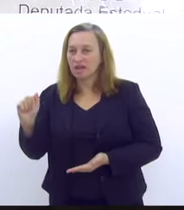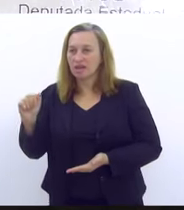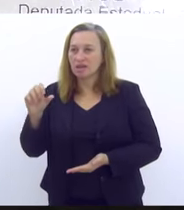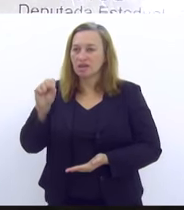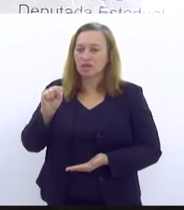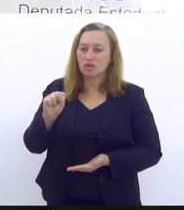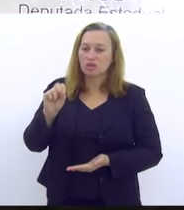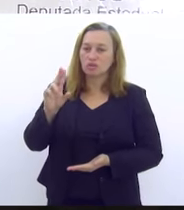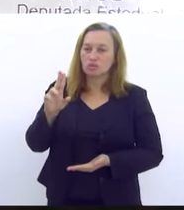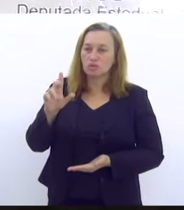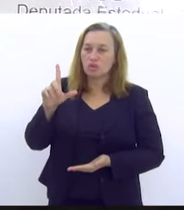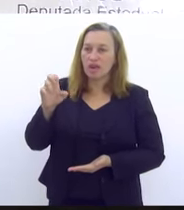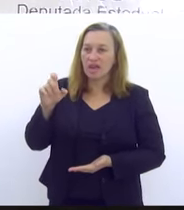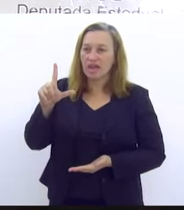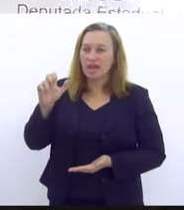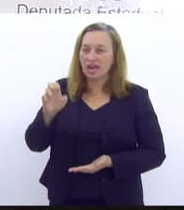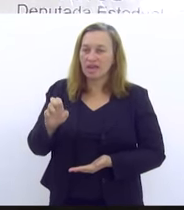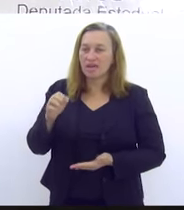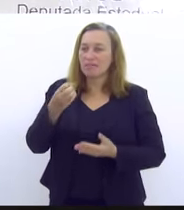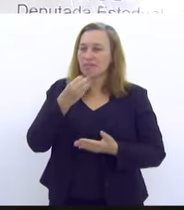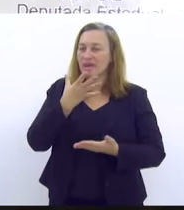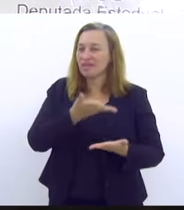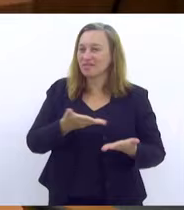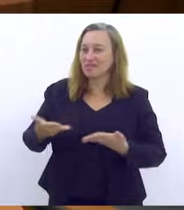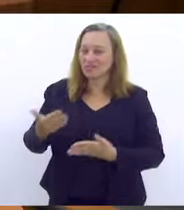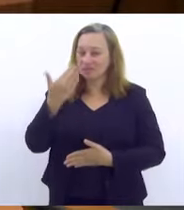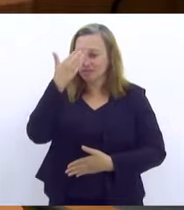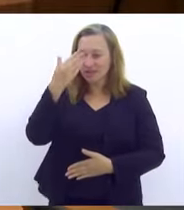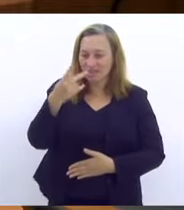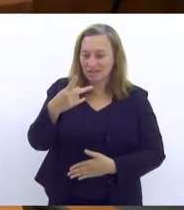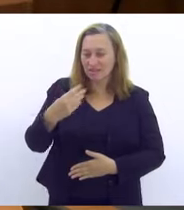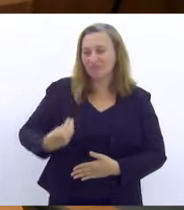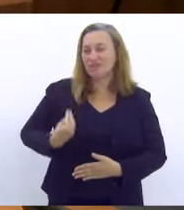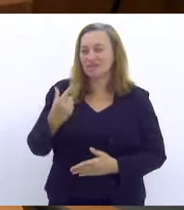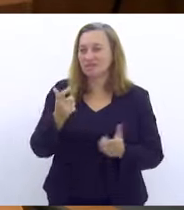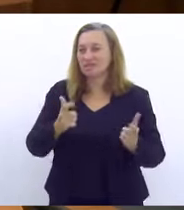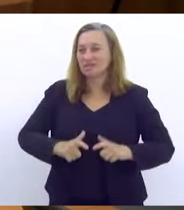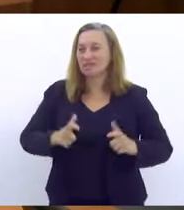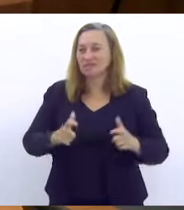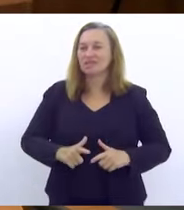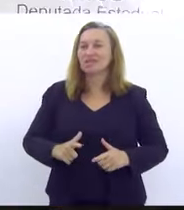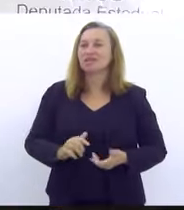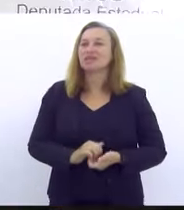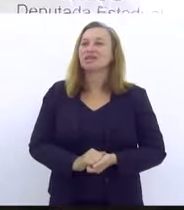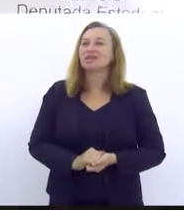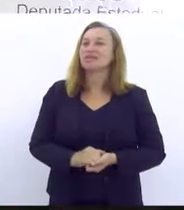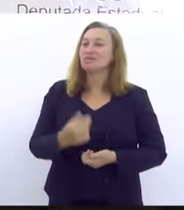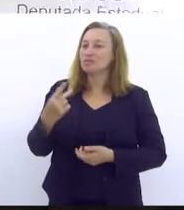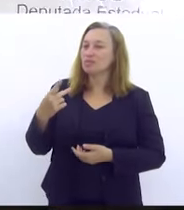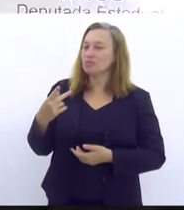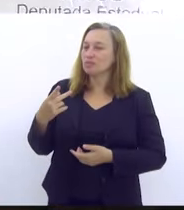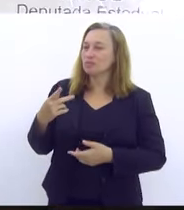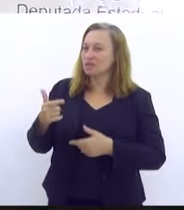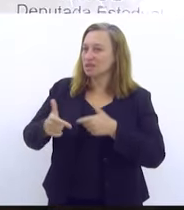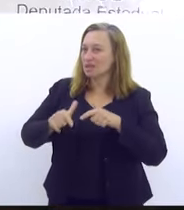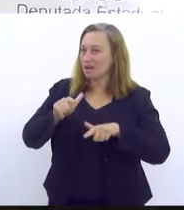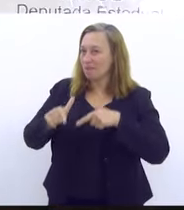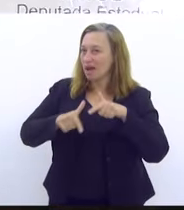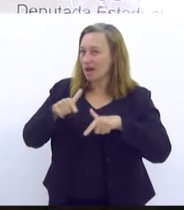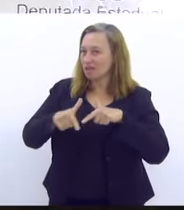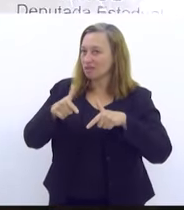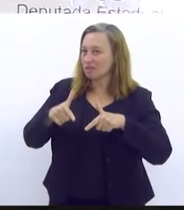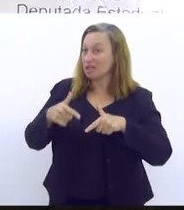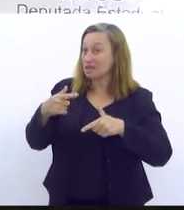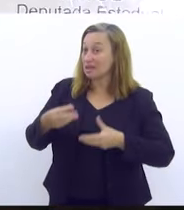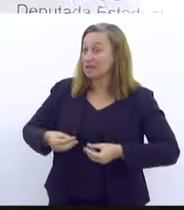missionária. Seja muito bem-vinda, obrigada por estar aqui. A missão que Deus lhe deu...